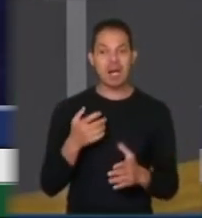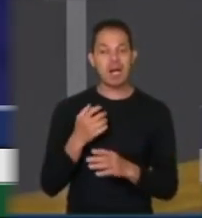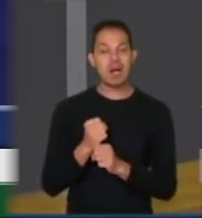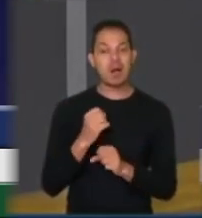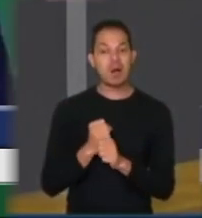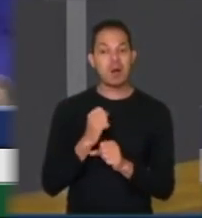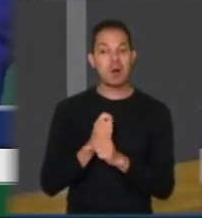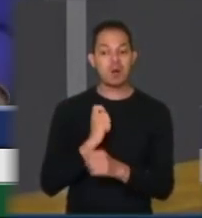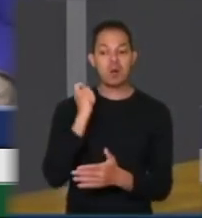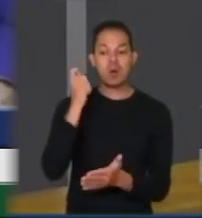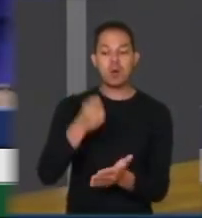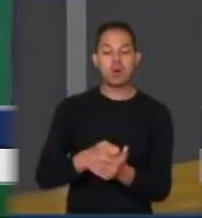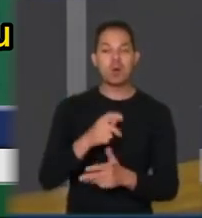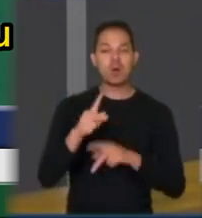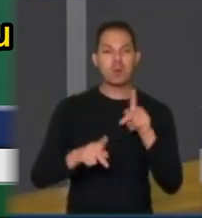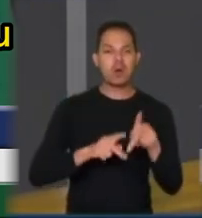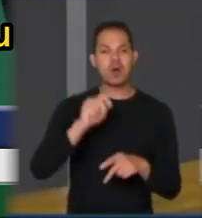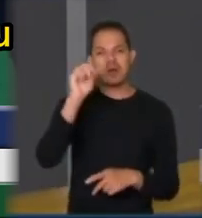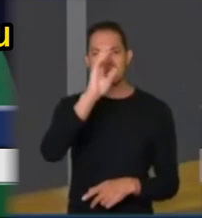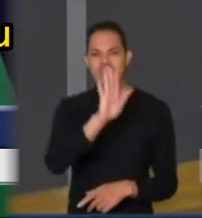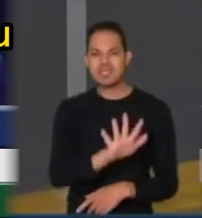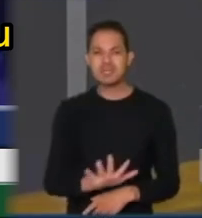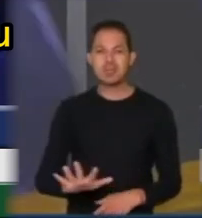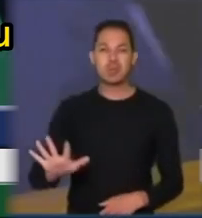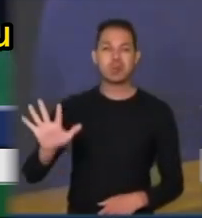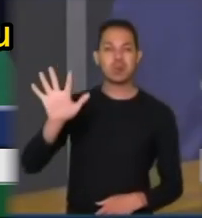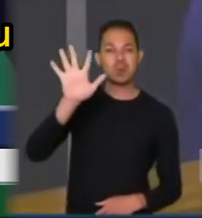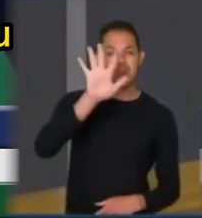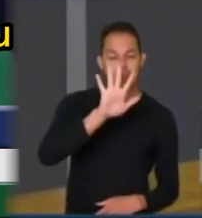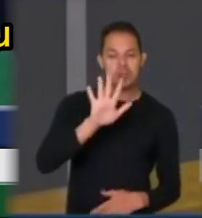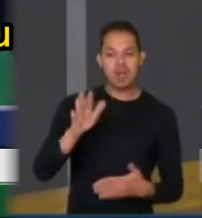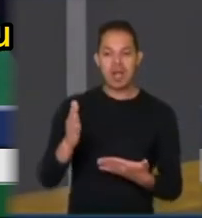é todo o povo brasileiro. Não só aquele que